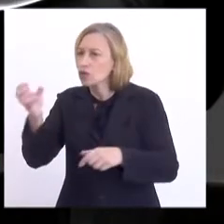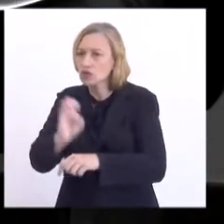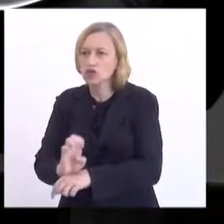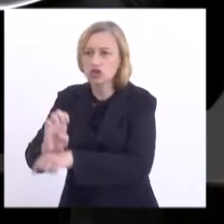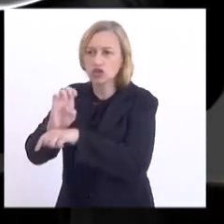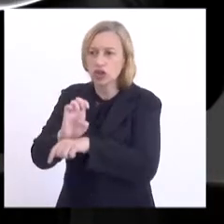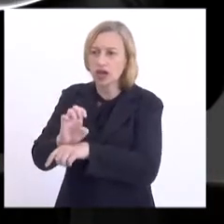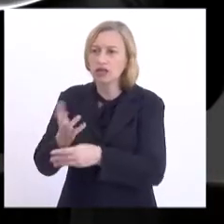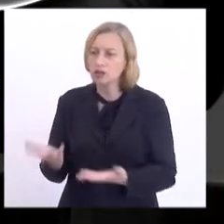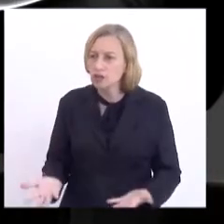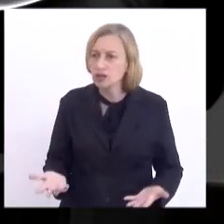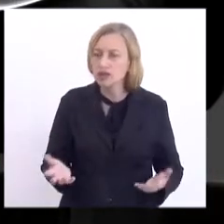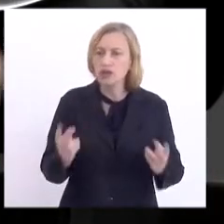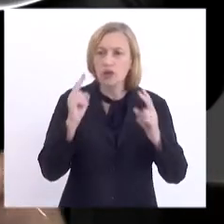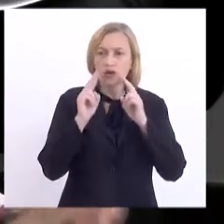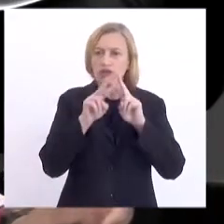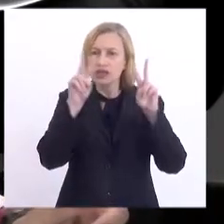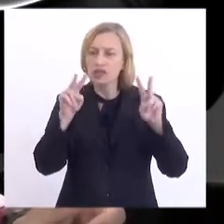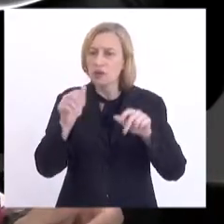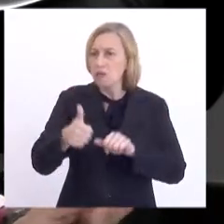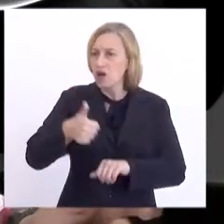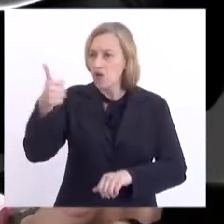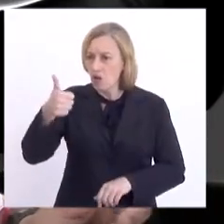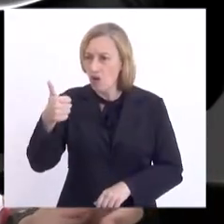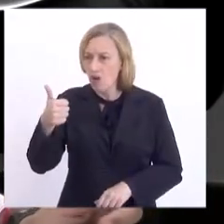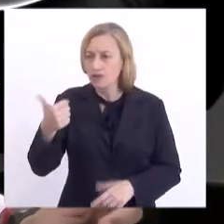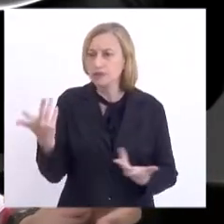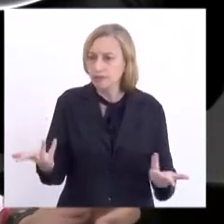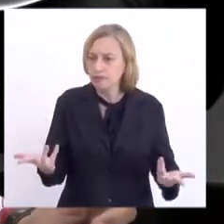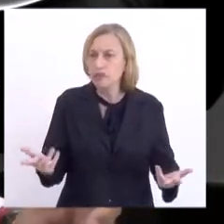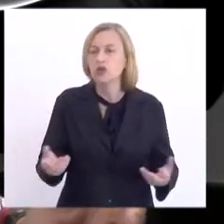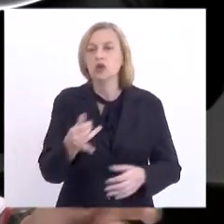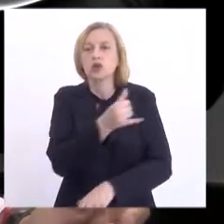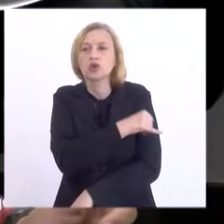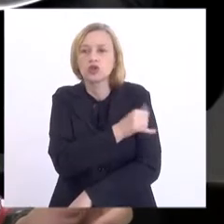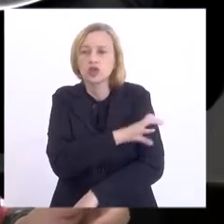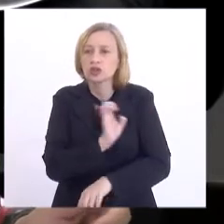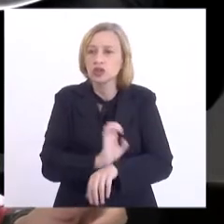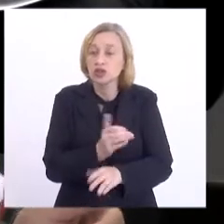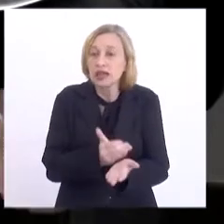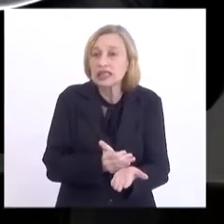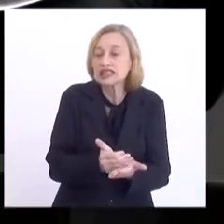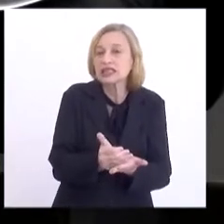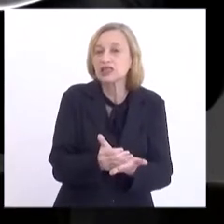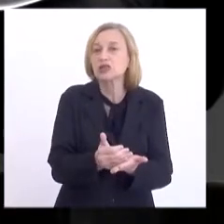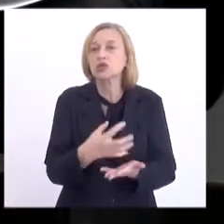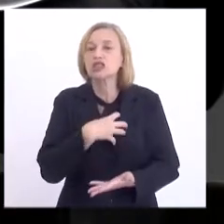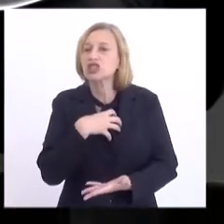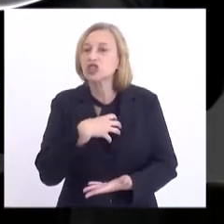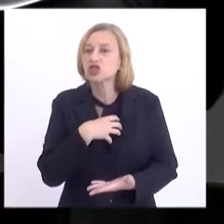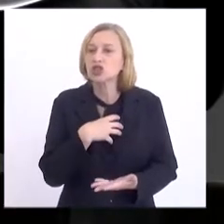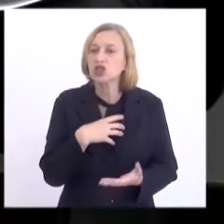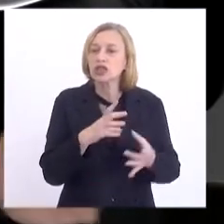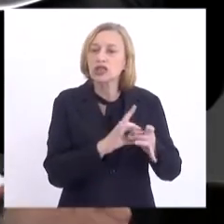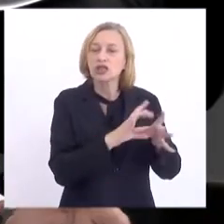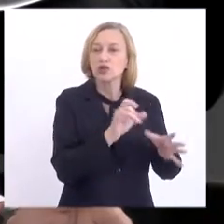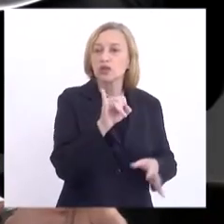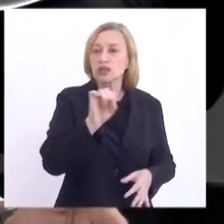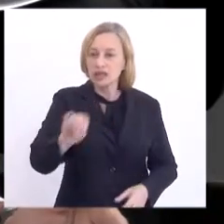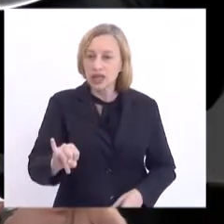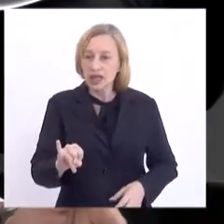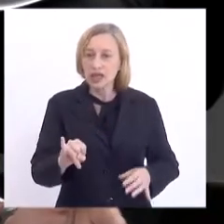graus de divisibilidade ou não o estado do Rio de Janeiro é Pioneiro no sentido de deixar o seu